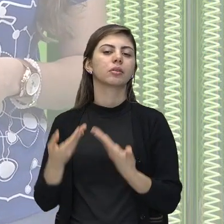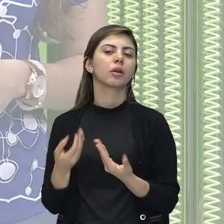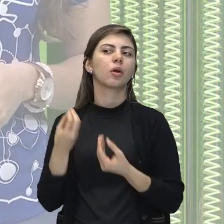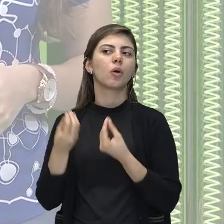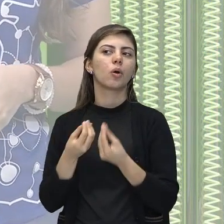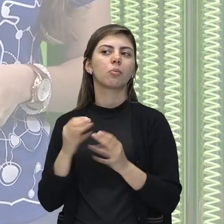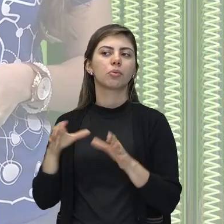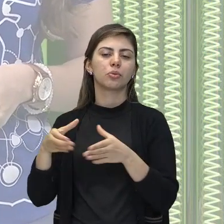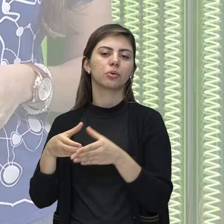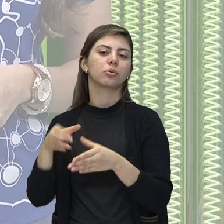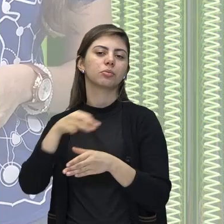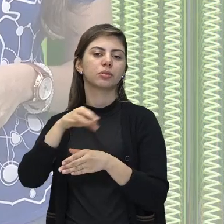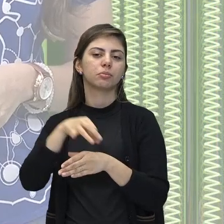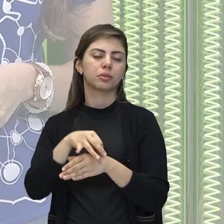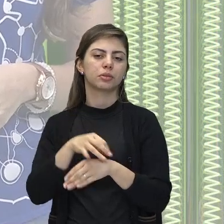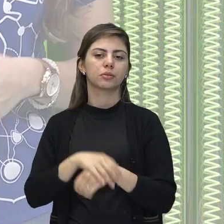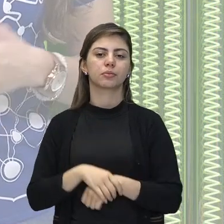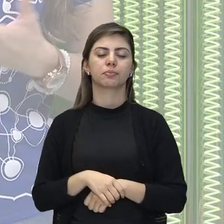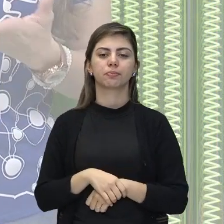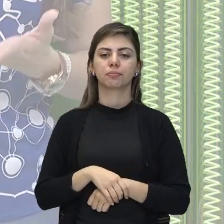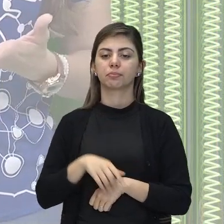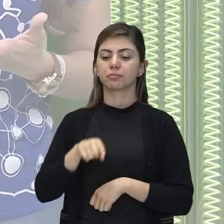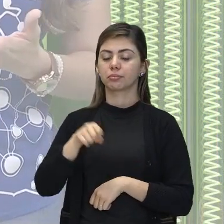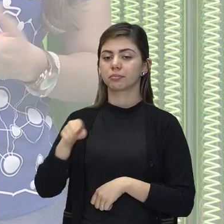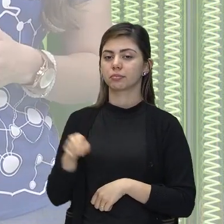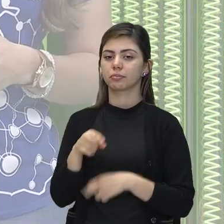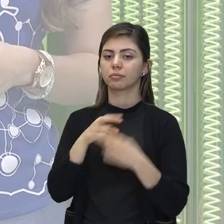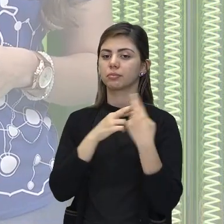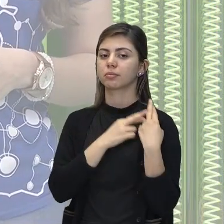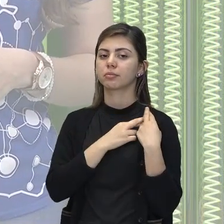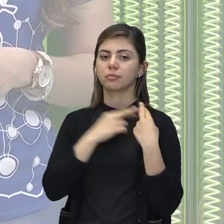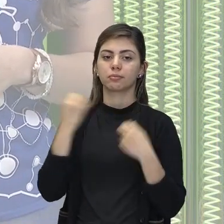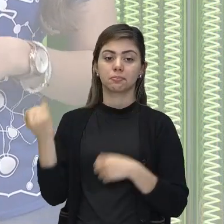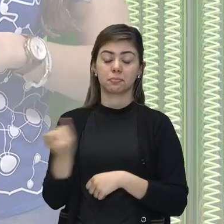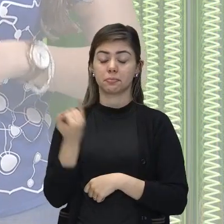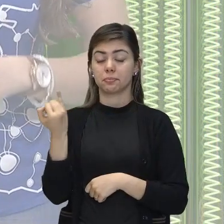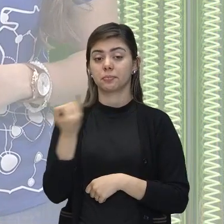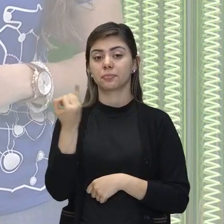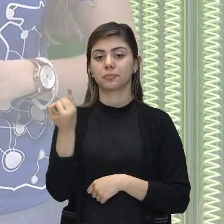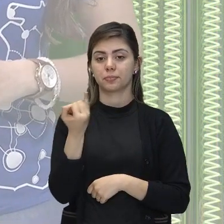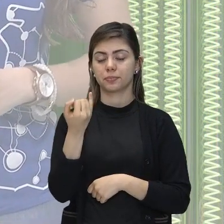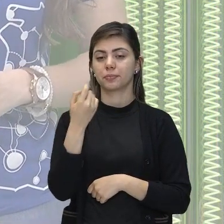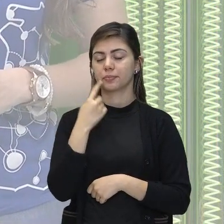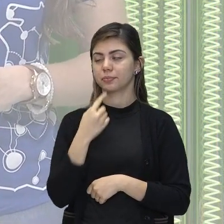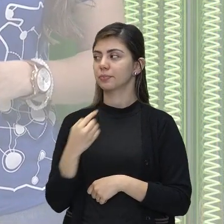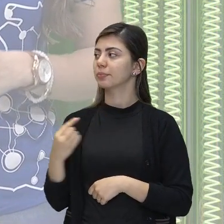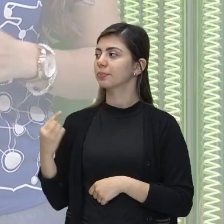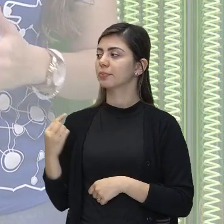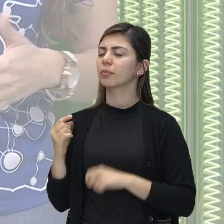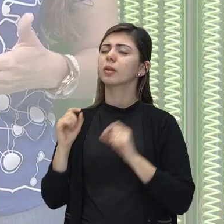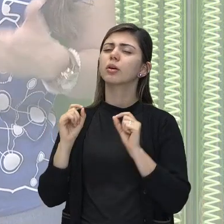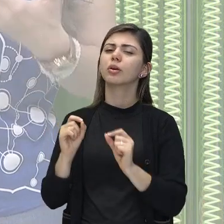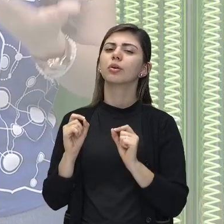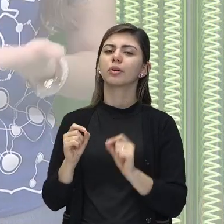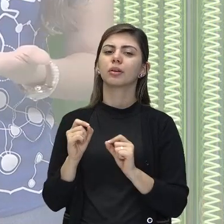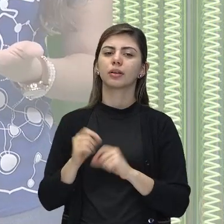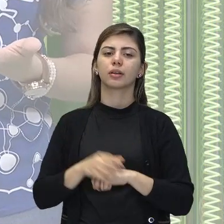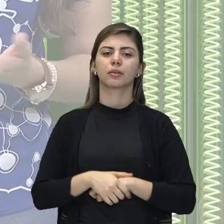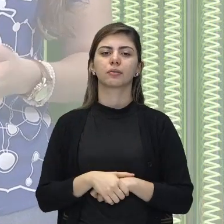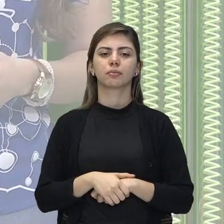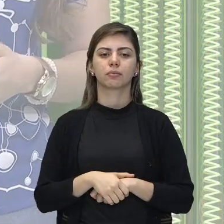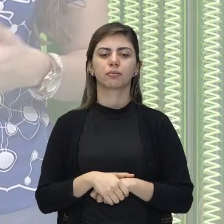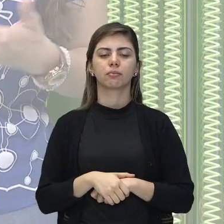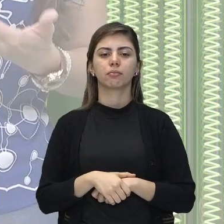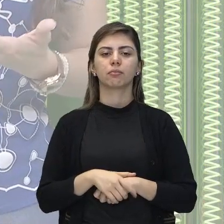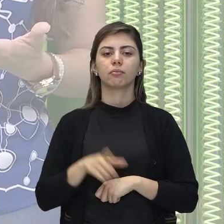colmeia, né? Eles apresentam um papel muito importante, como a gente pode observar aqui, ó, que é de